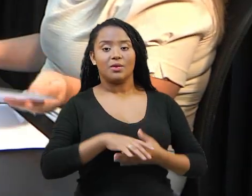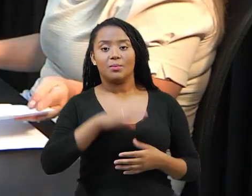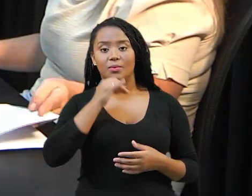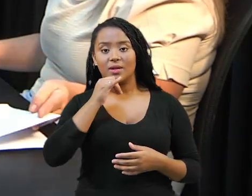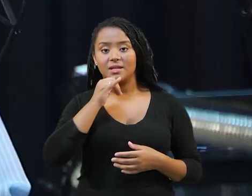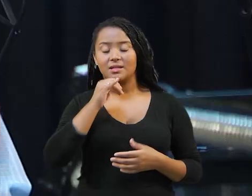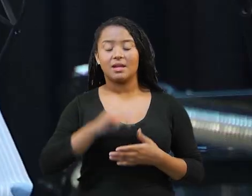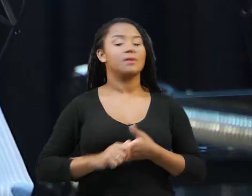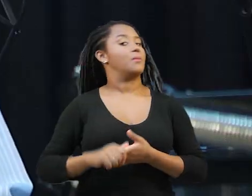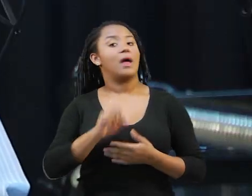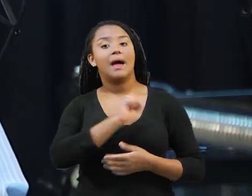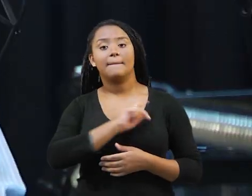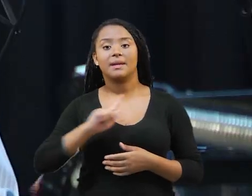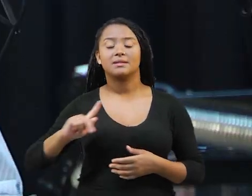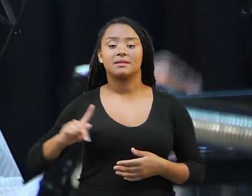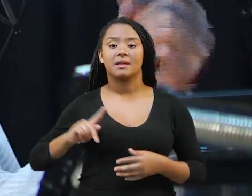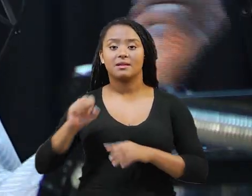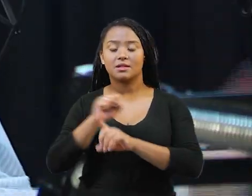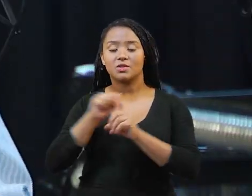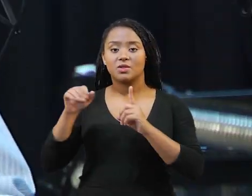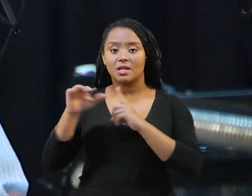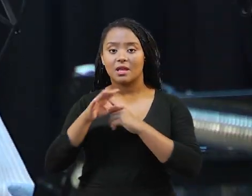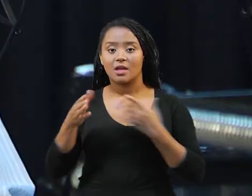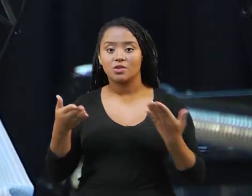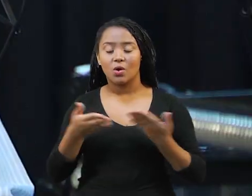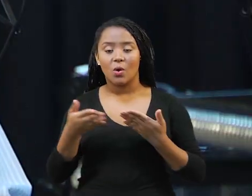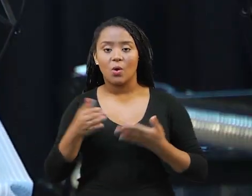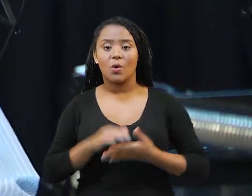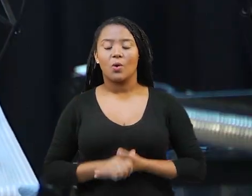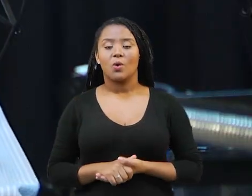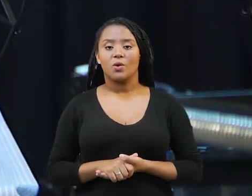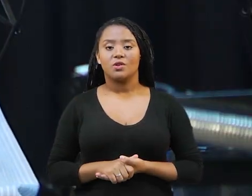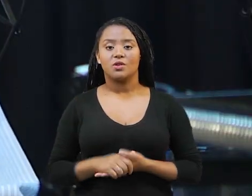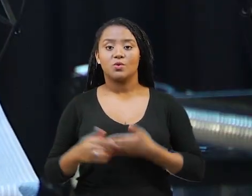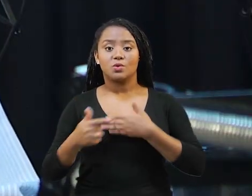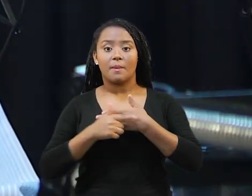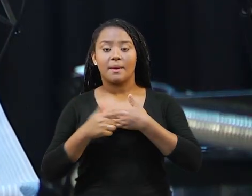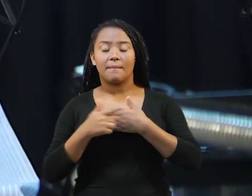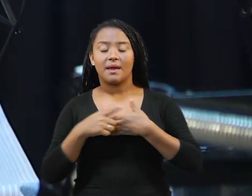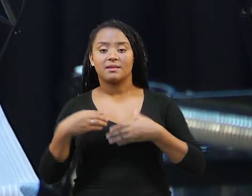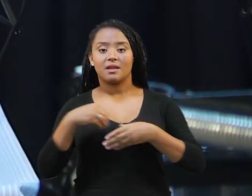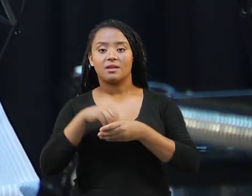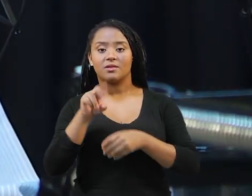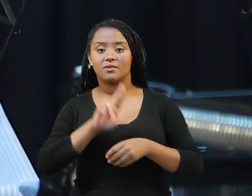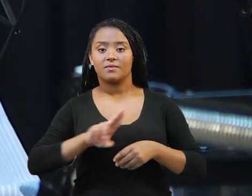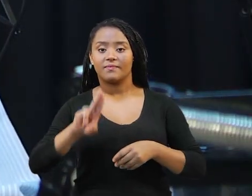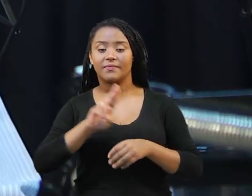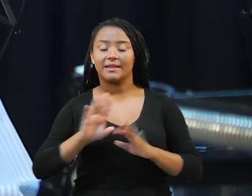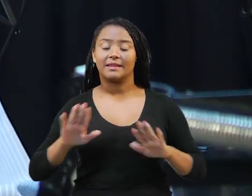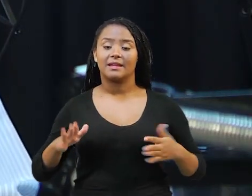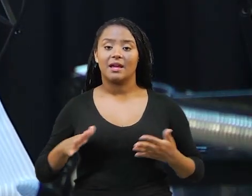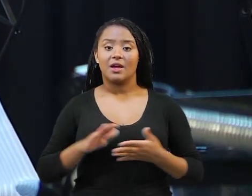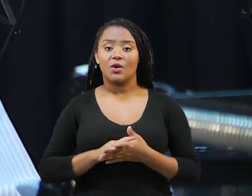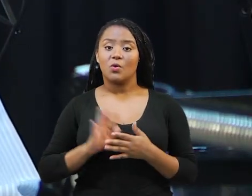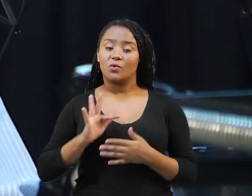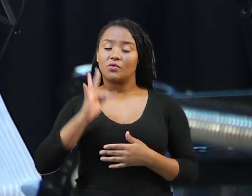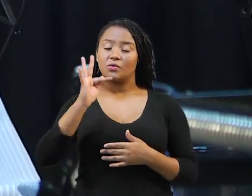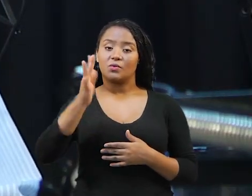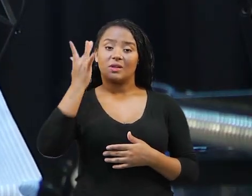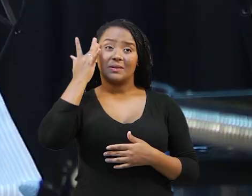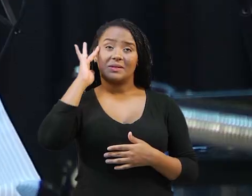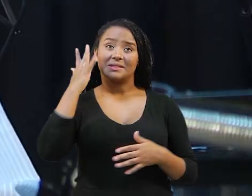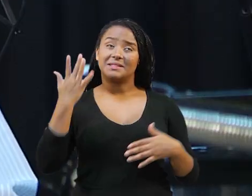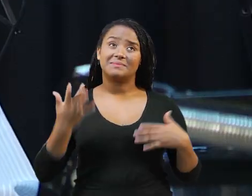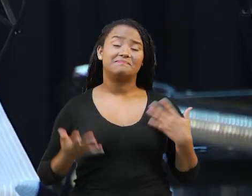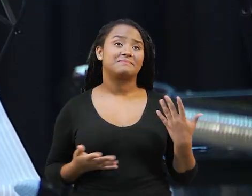abarcando, né? Então, a presidência da sociedade hoje, os papéis na universidade. Então, o futuro, eu acho que eu tento